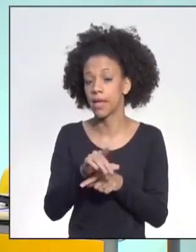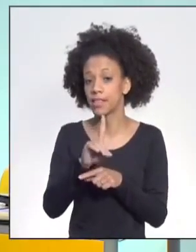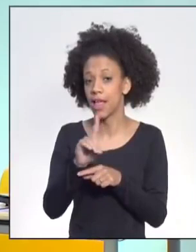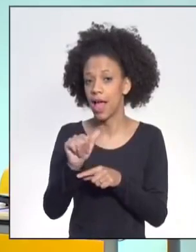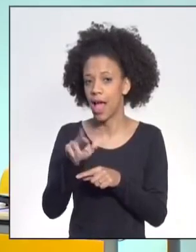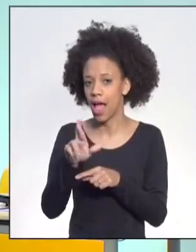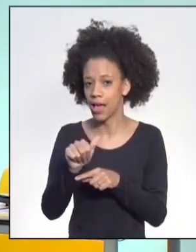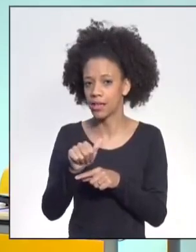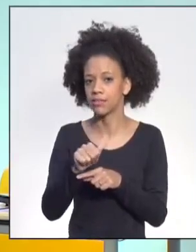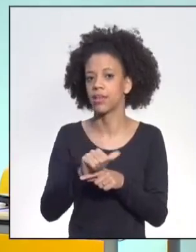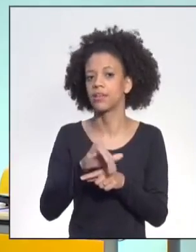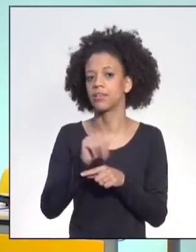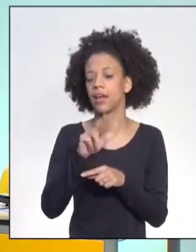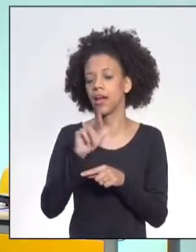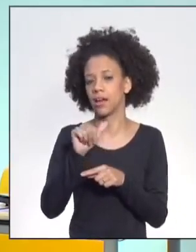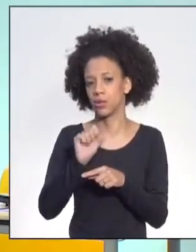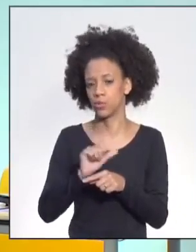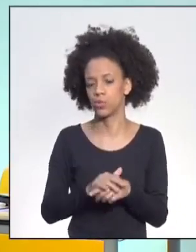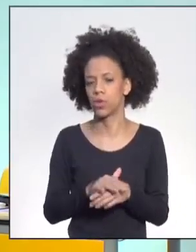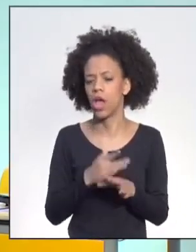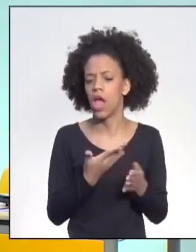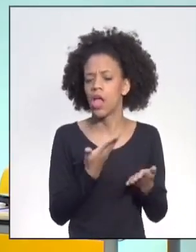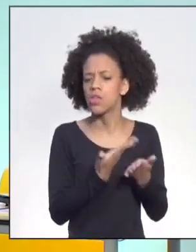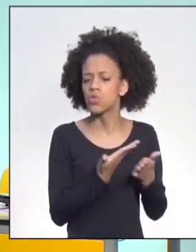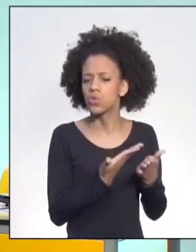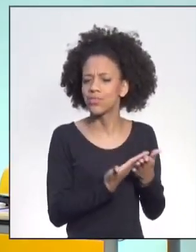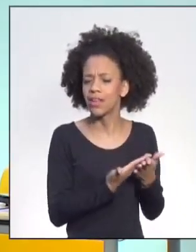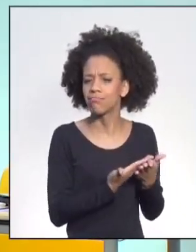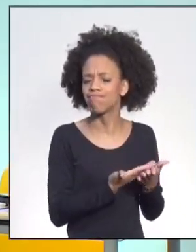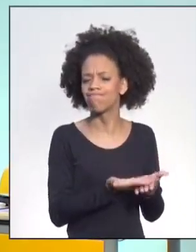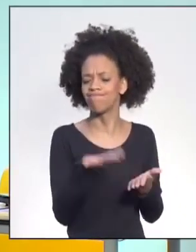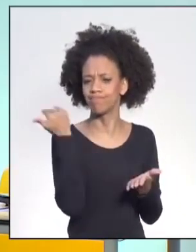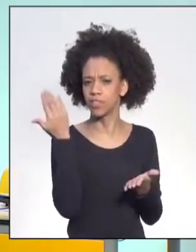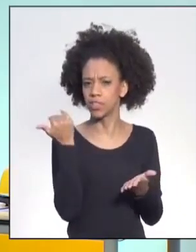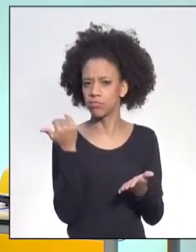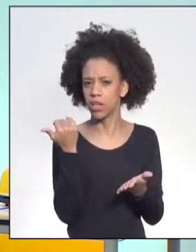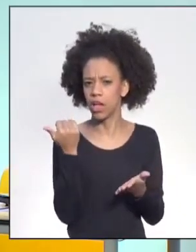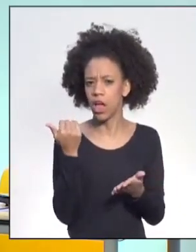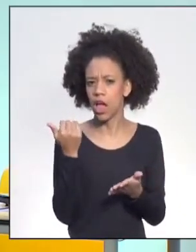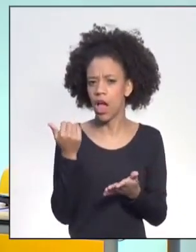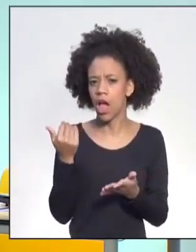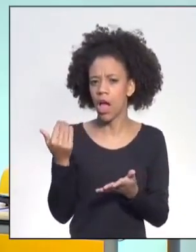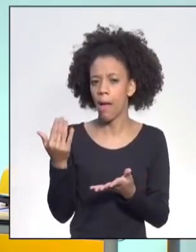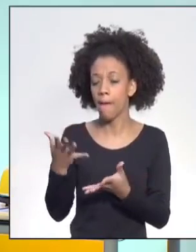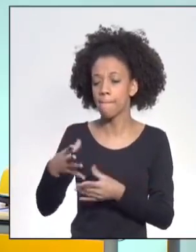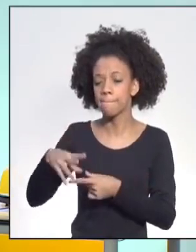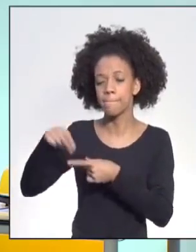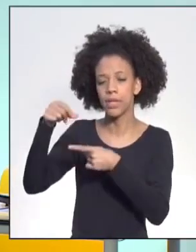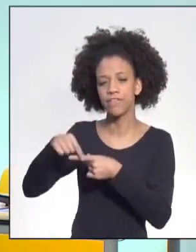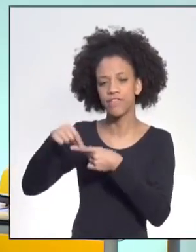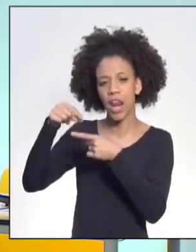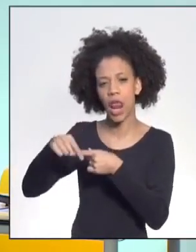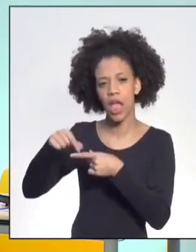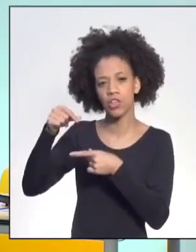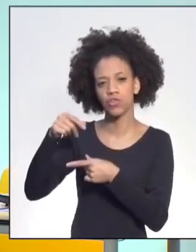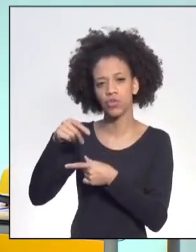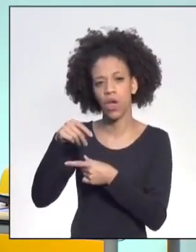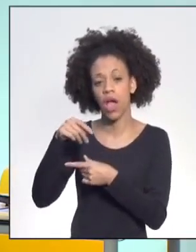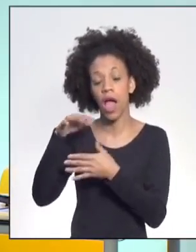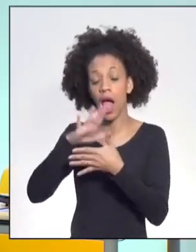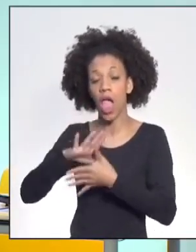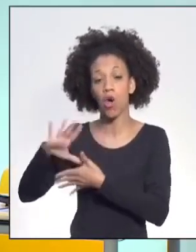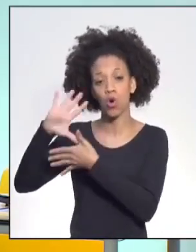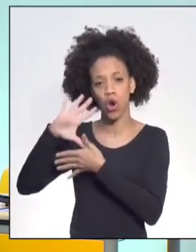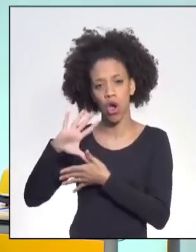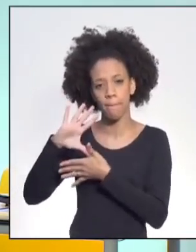são estudados atualmente privilegia muito a Europa. Hoje, a nossa linha do tempo, que coloca lá